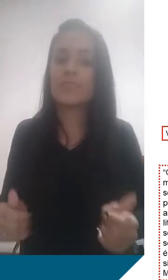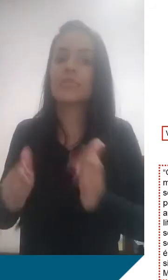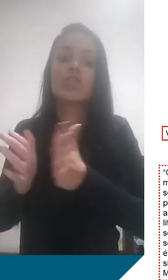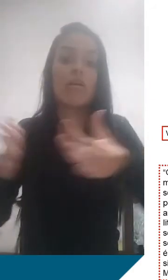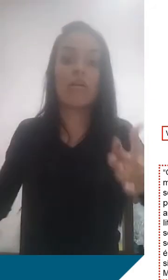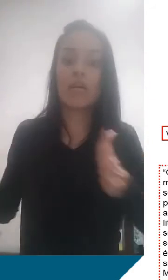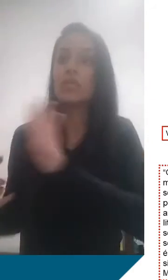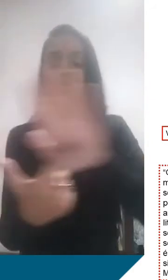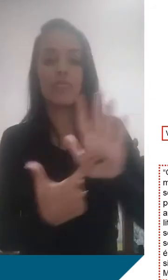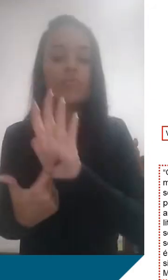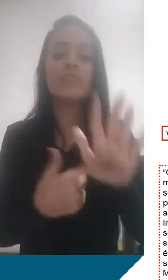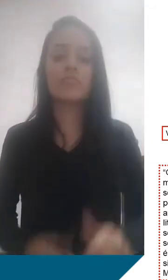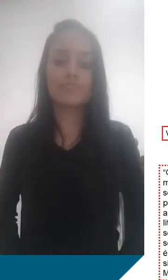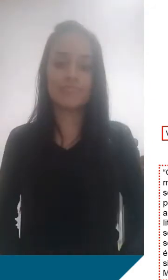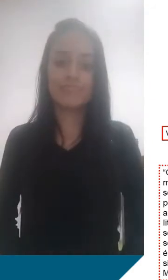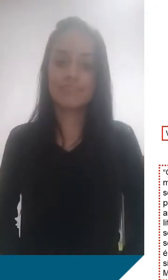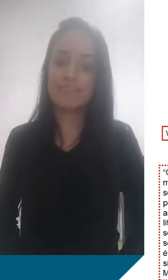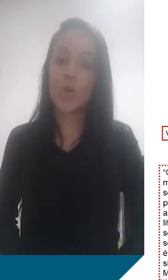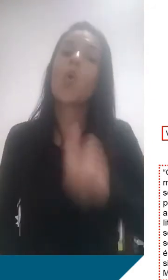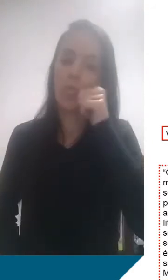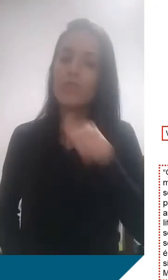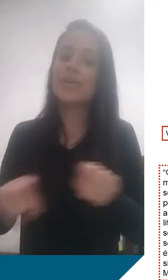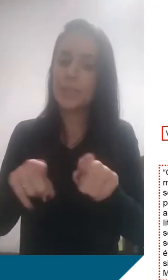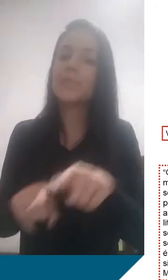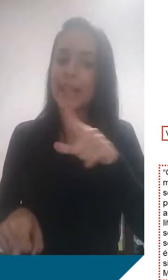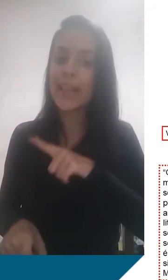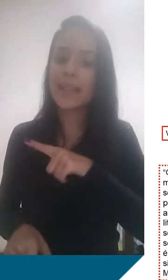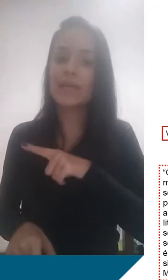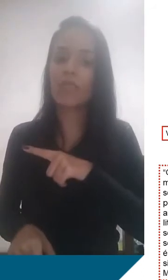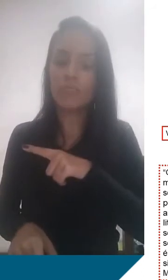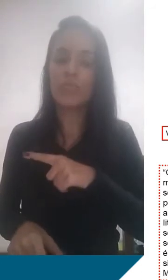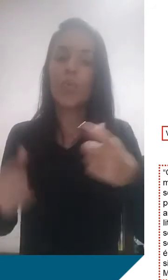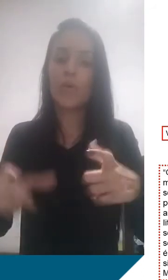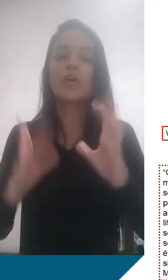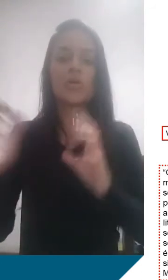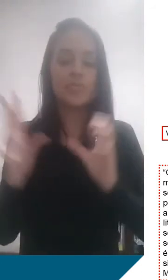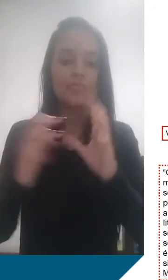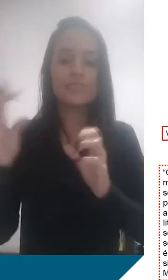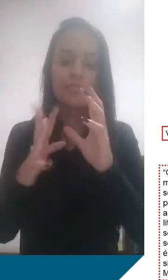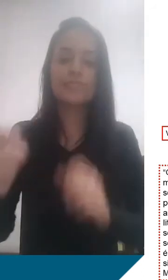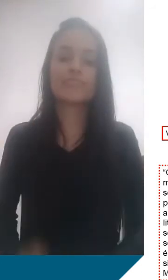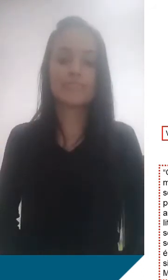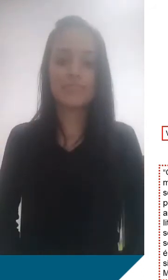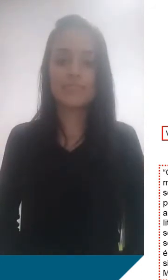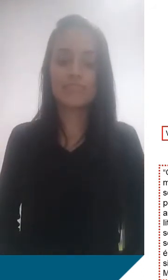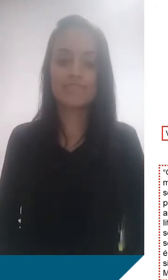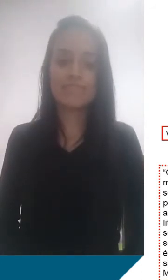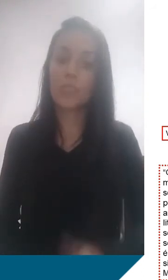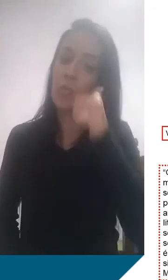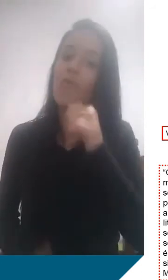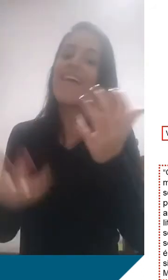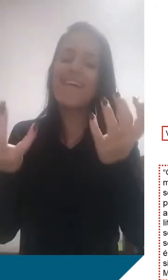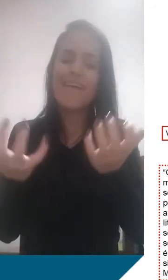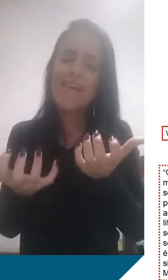As senhoras não podiam deixar de ter no mundo o seu campo de guerra. Elas o têm. O mote de todas é um só: quero